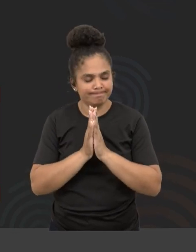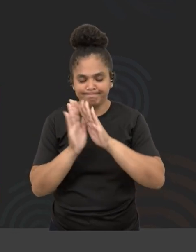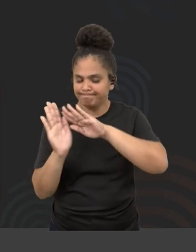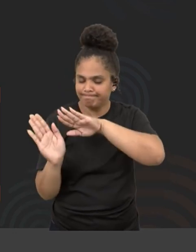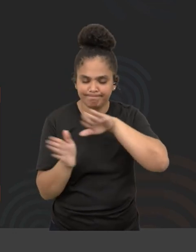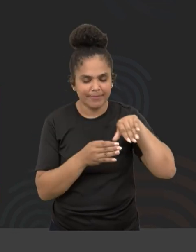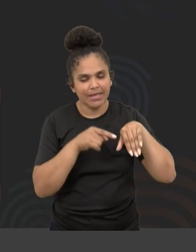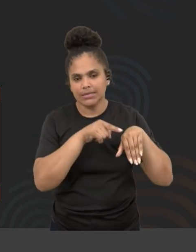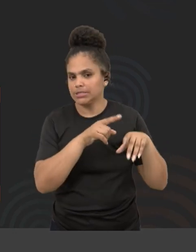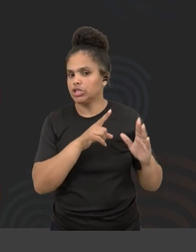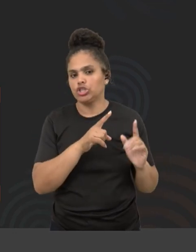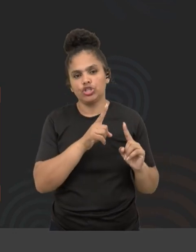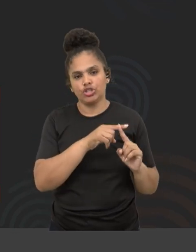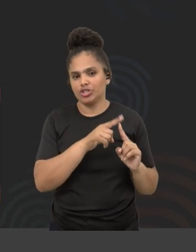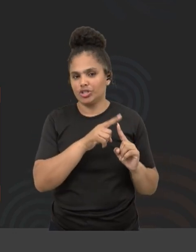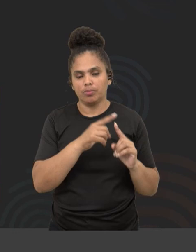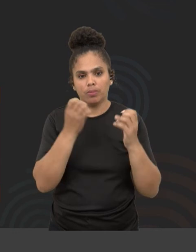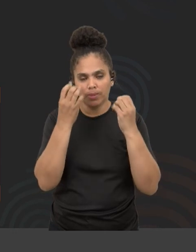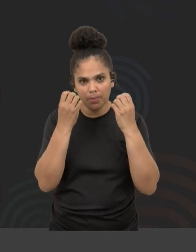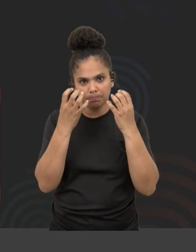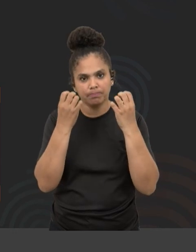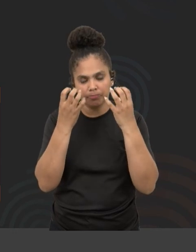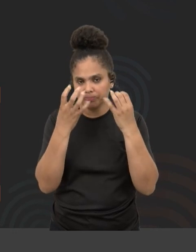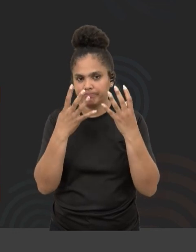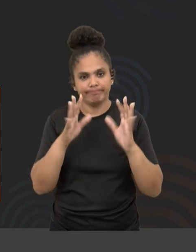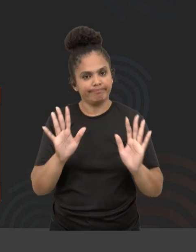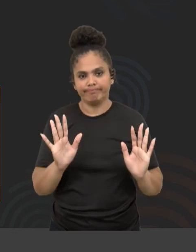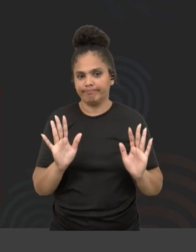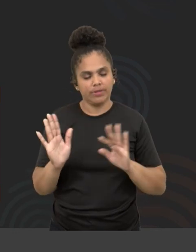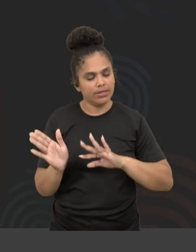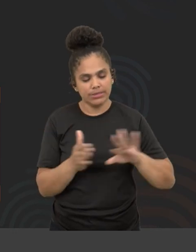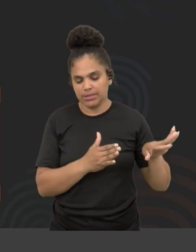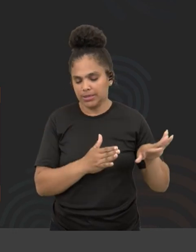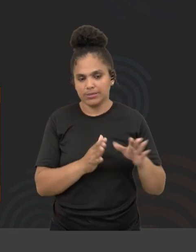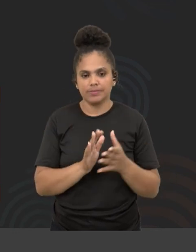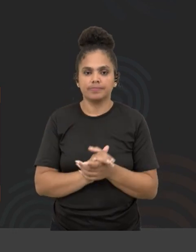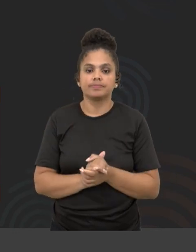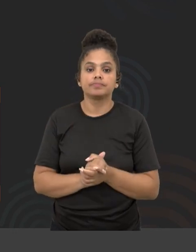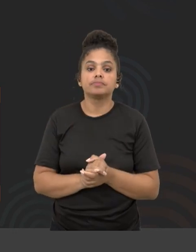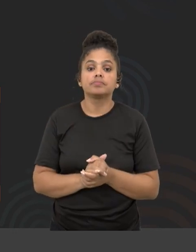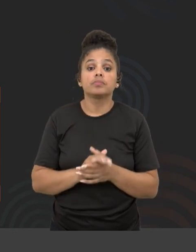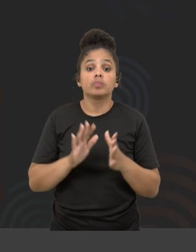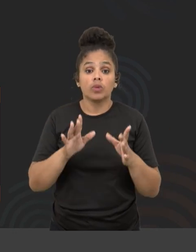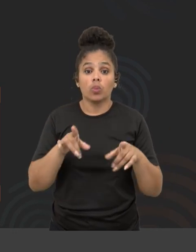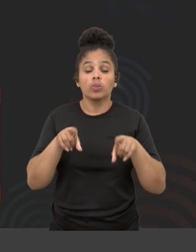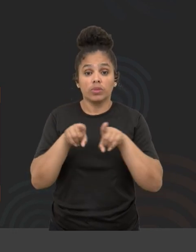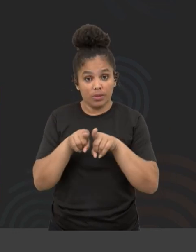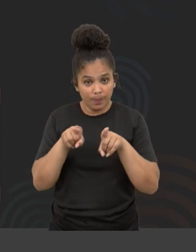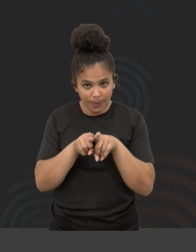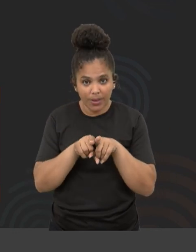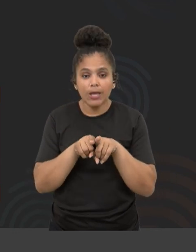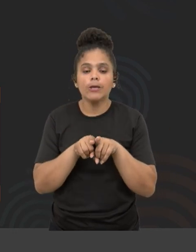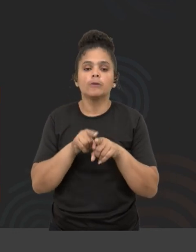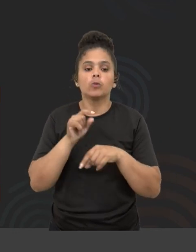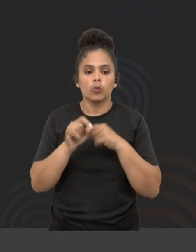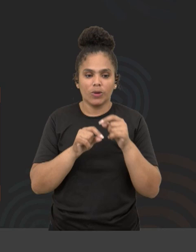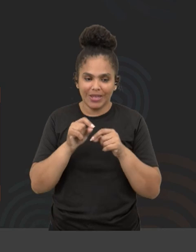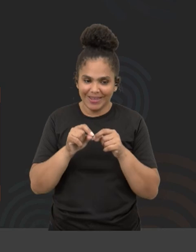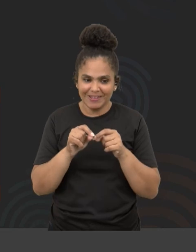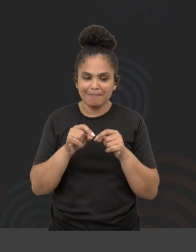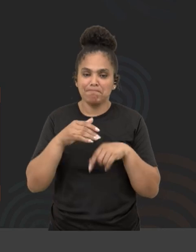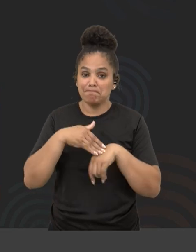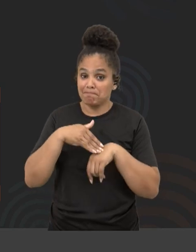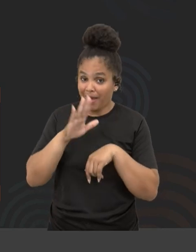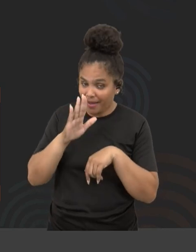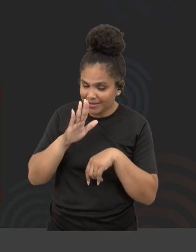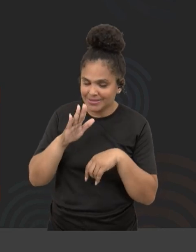de efeito estroboscópico, beleza? Então, além de tudo isso, né,